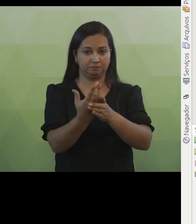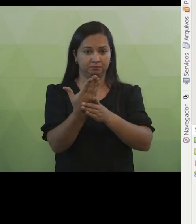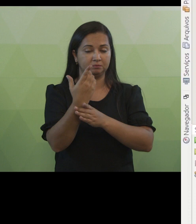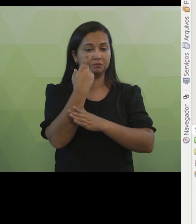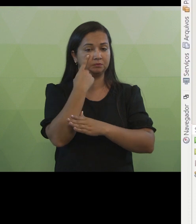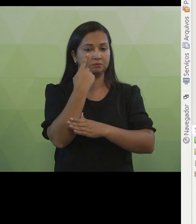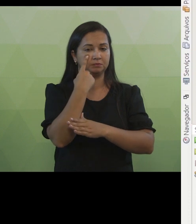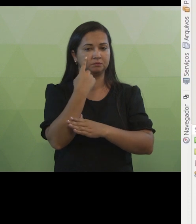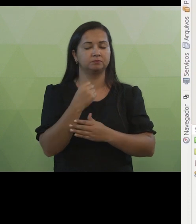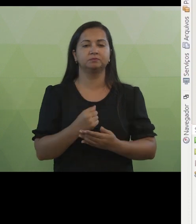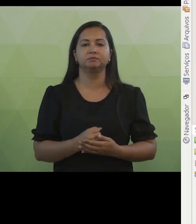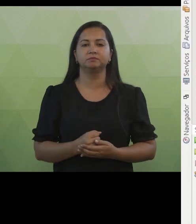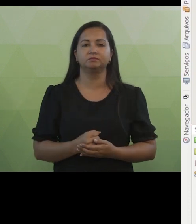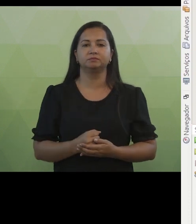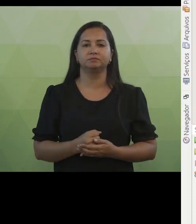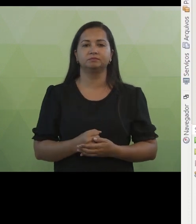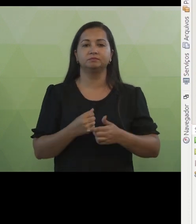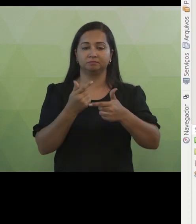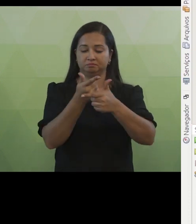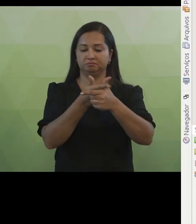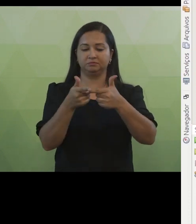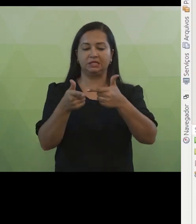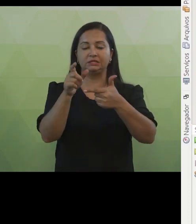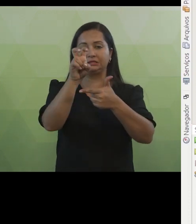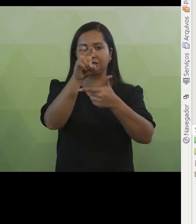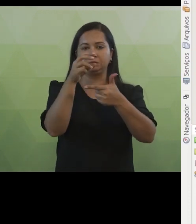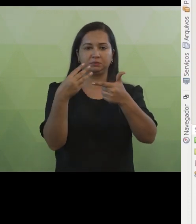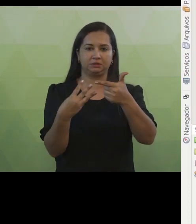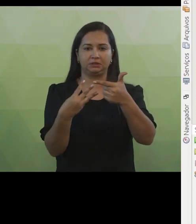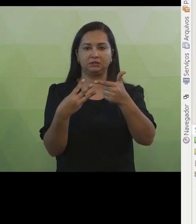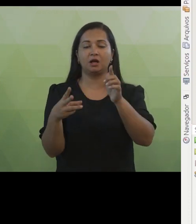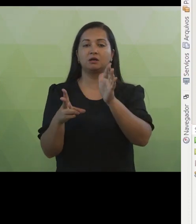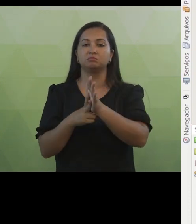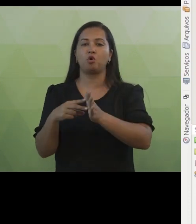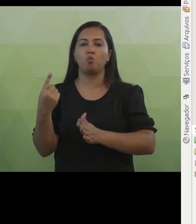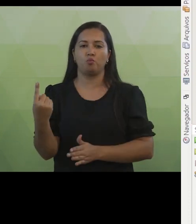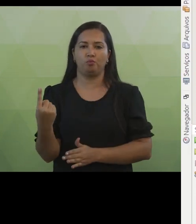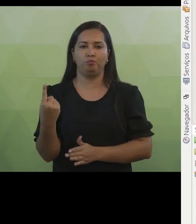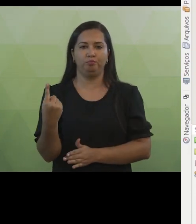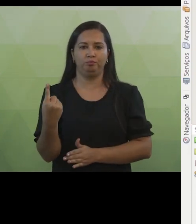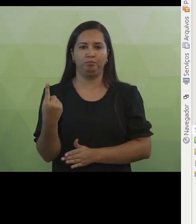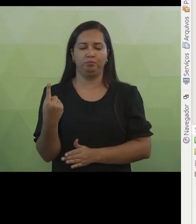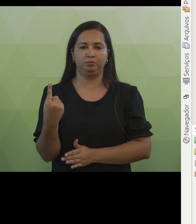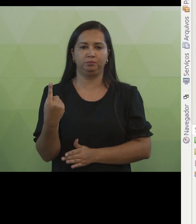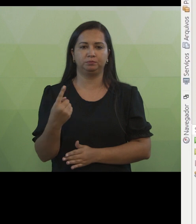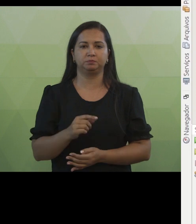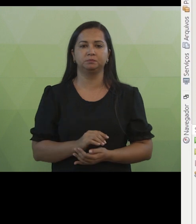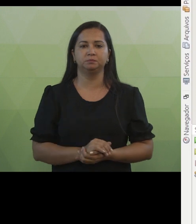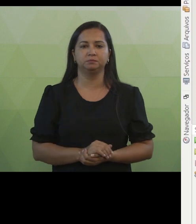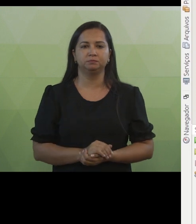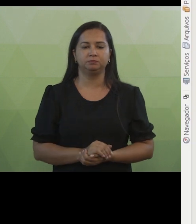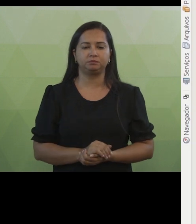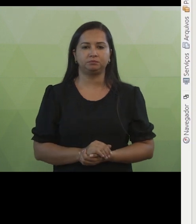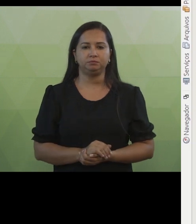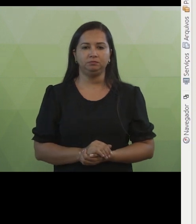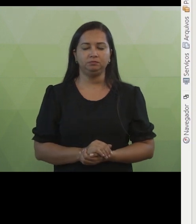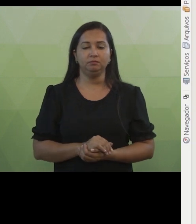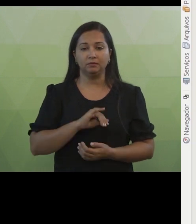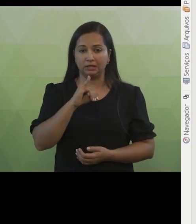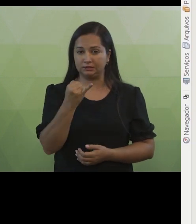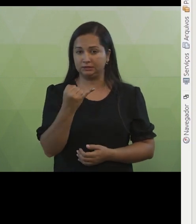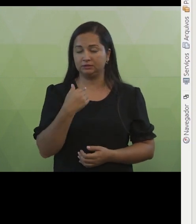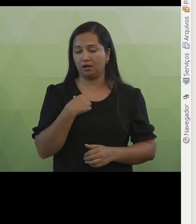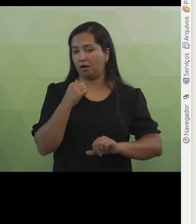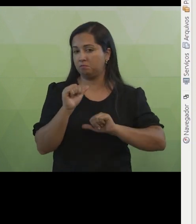aqui, veremos que a divisão inteira de 5 por 3 dá 1. No entanto, se eu modificar o